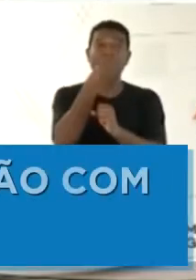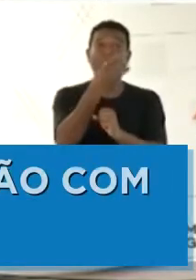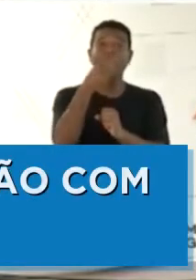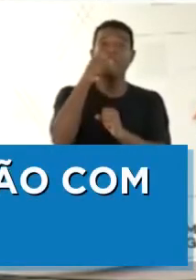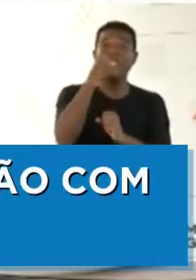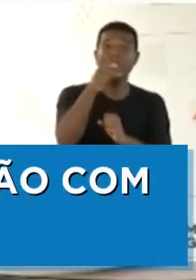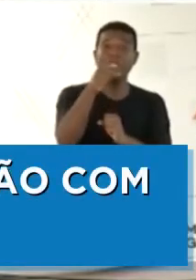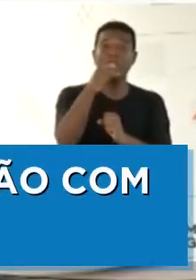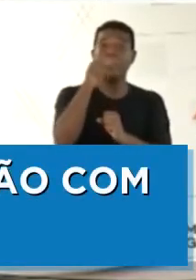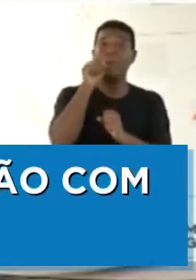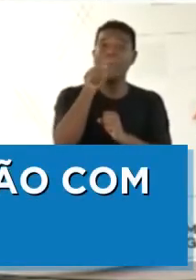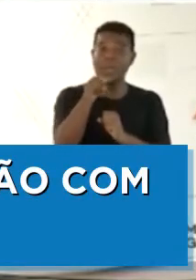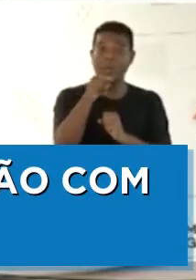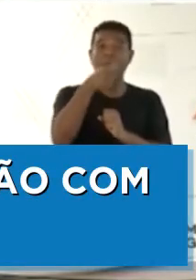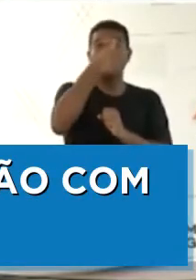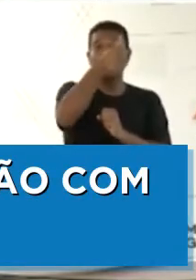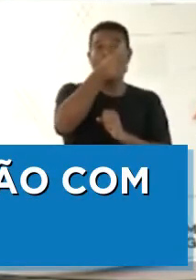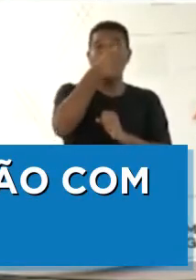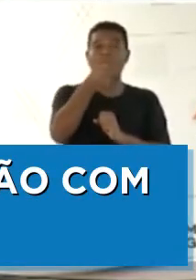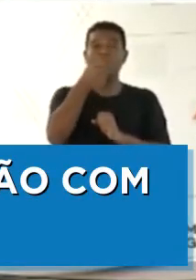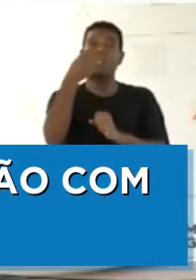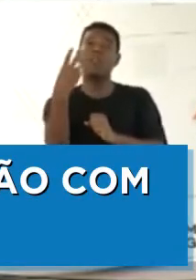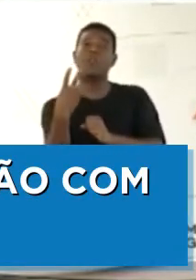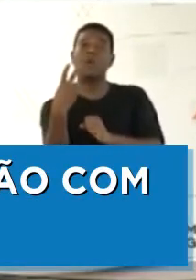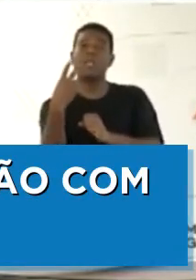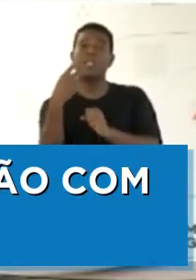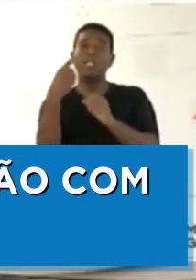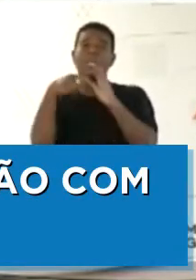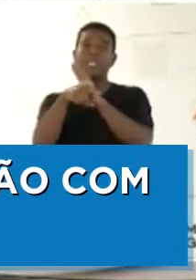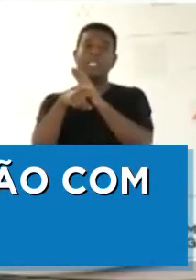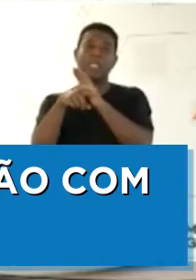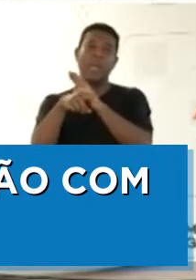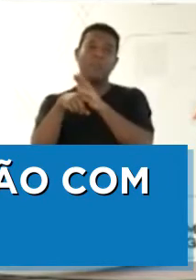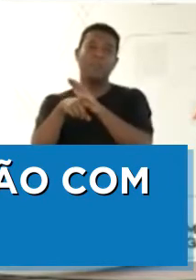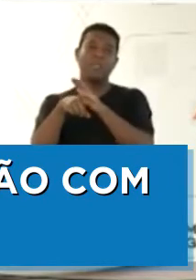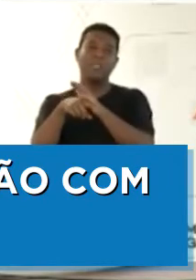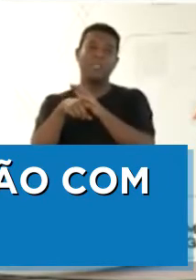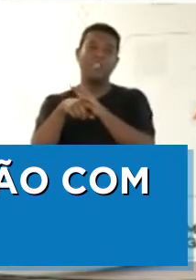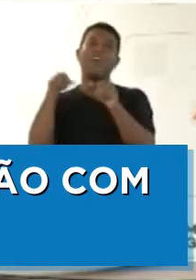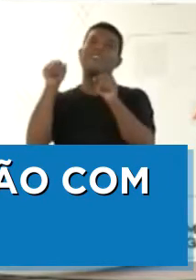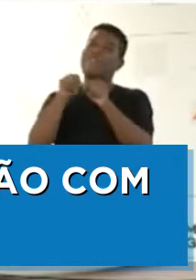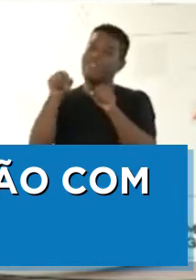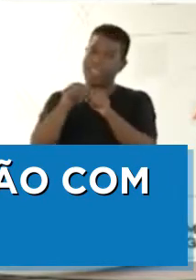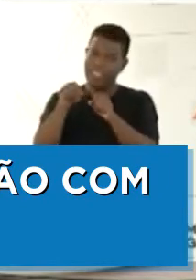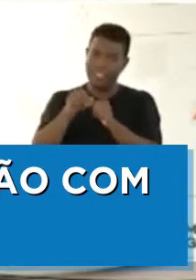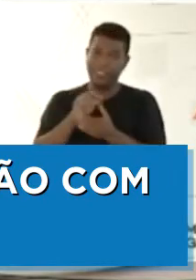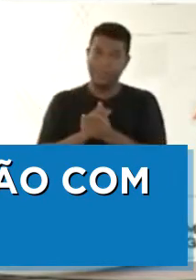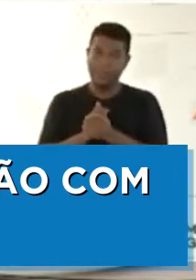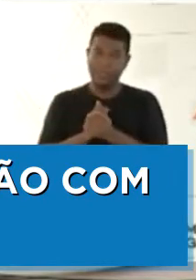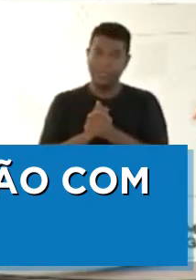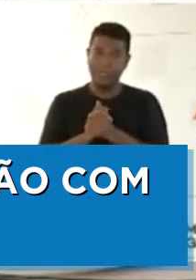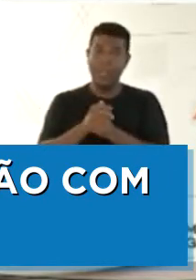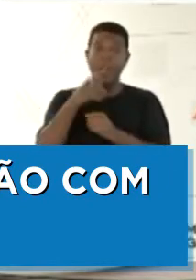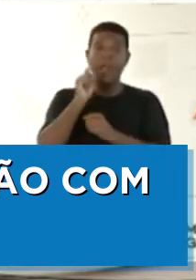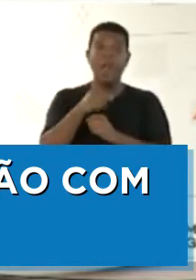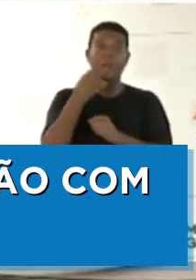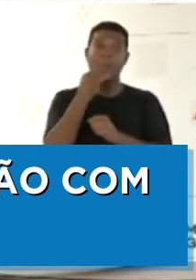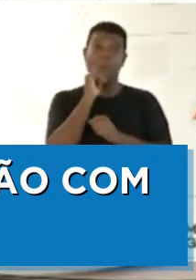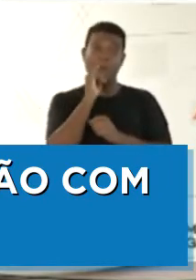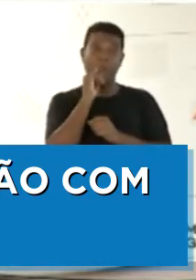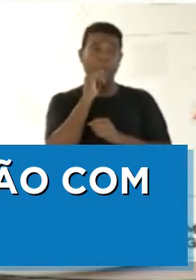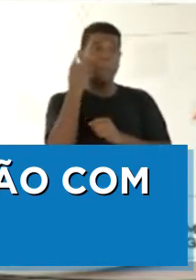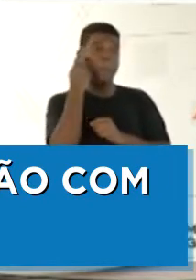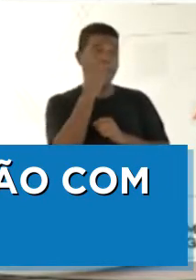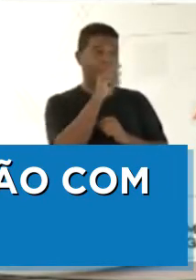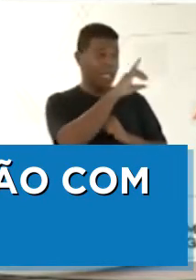37.172 exames realizados, o que corresponde a 176 exames para cada 100 mil